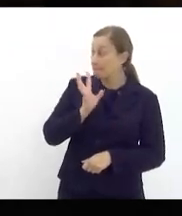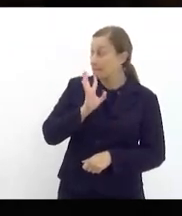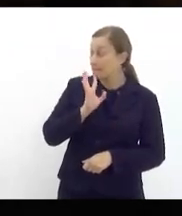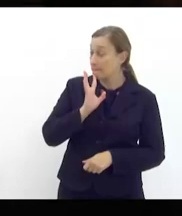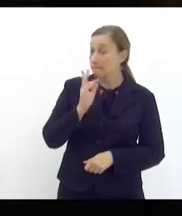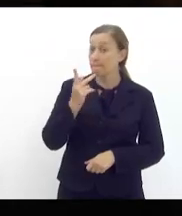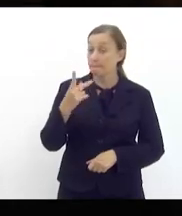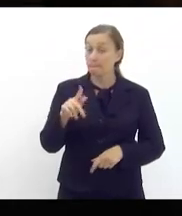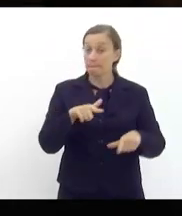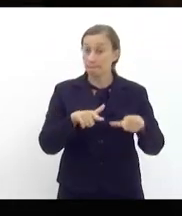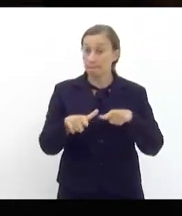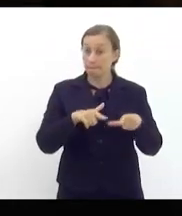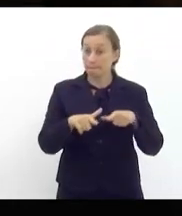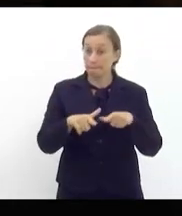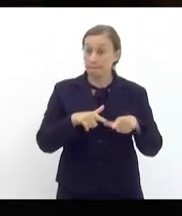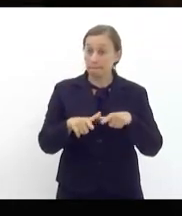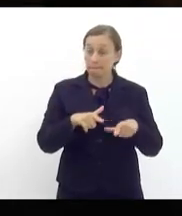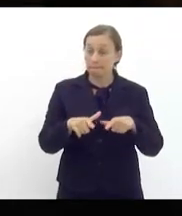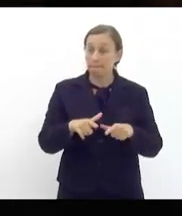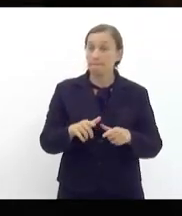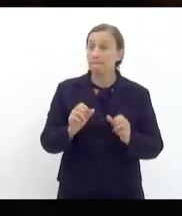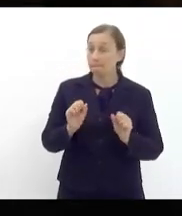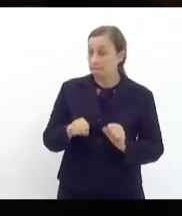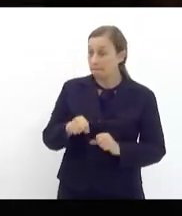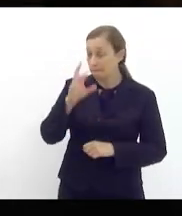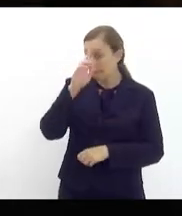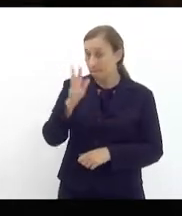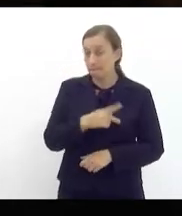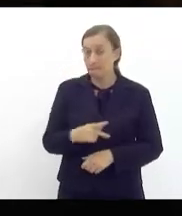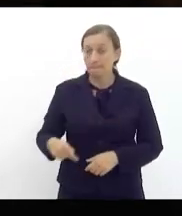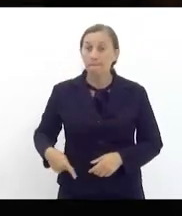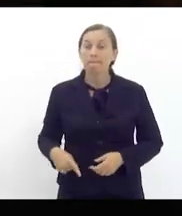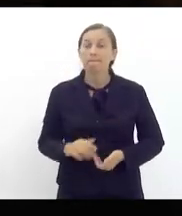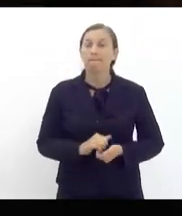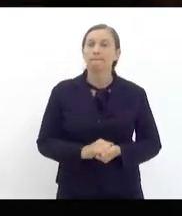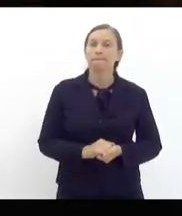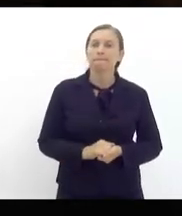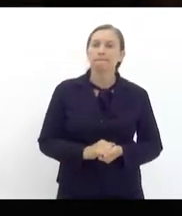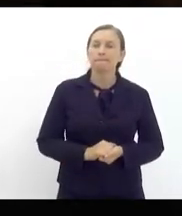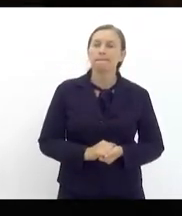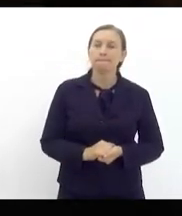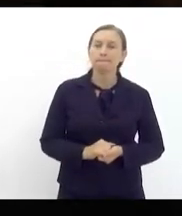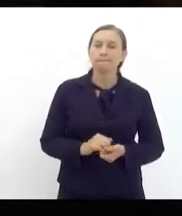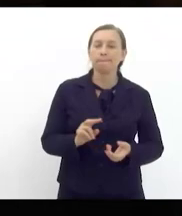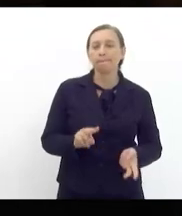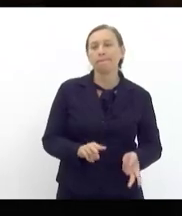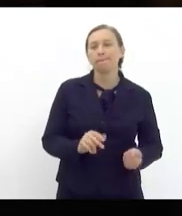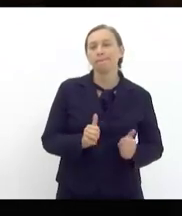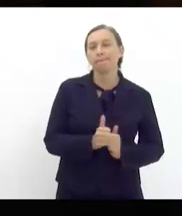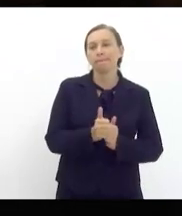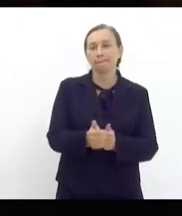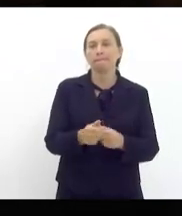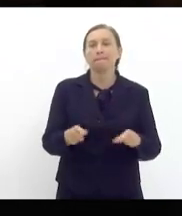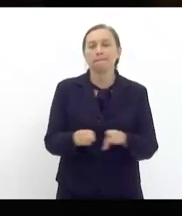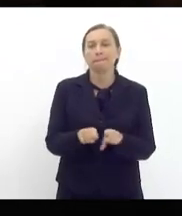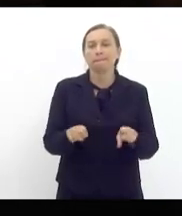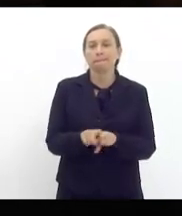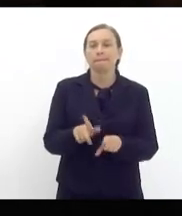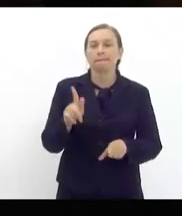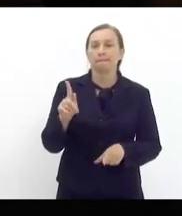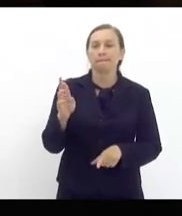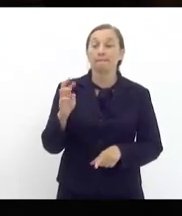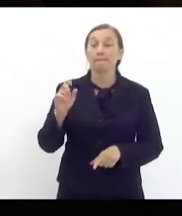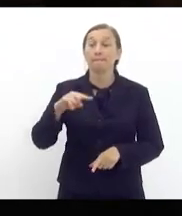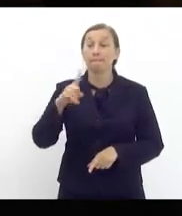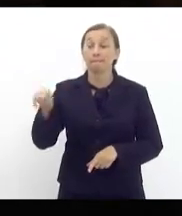benefícios que seja pois não senhora presidente que seja reconduzida também na grã porque quem